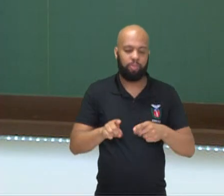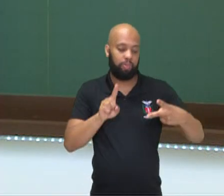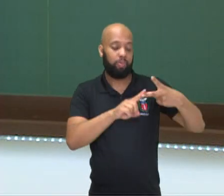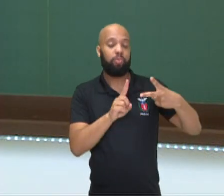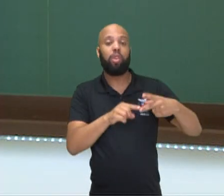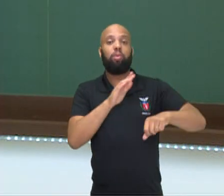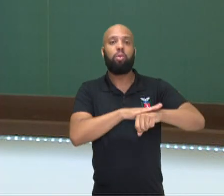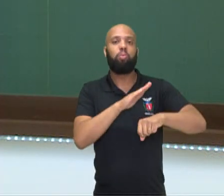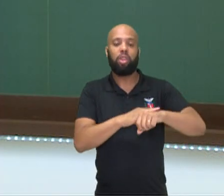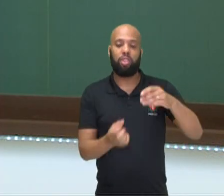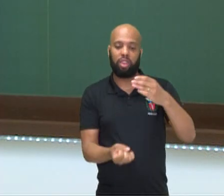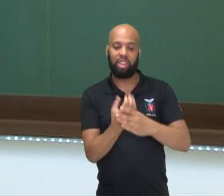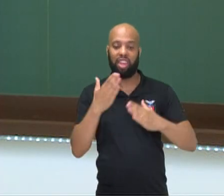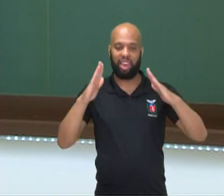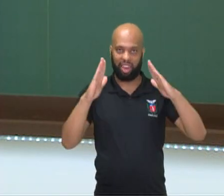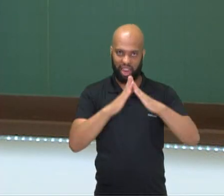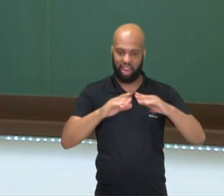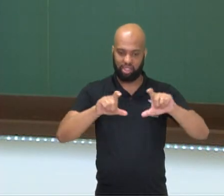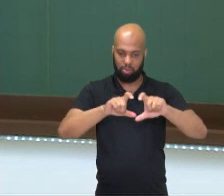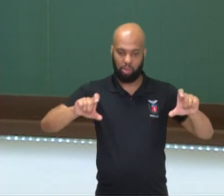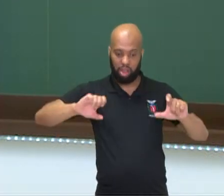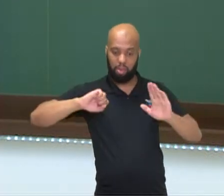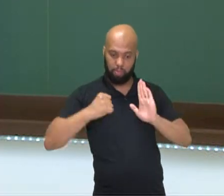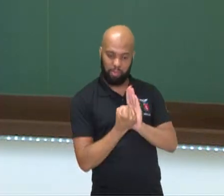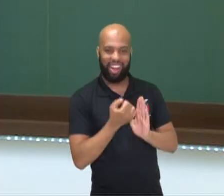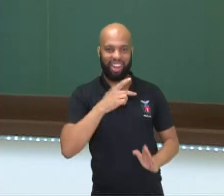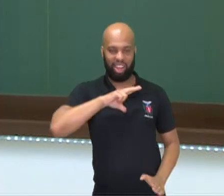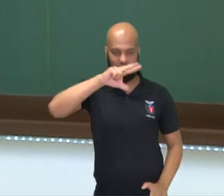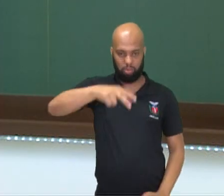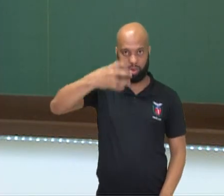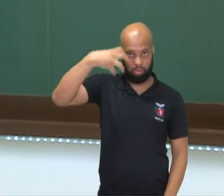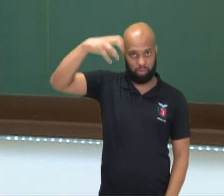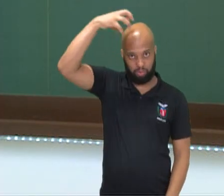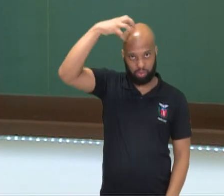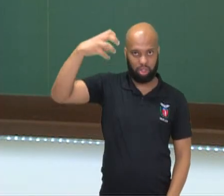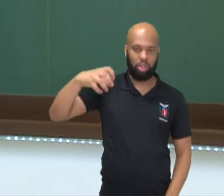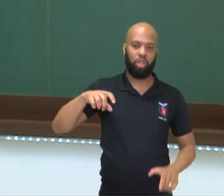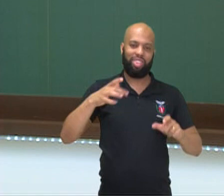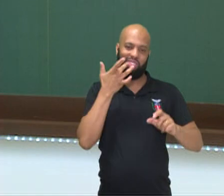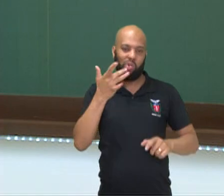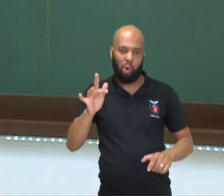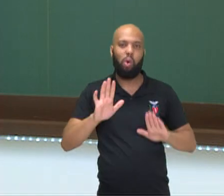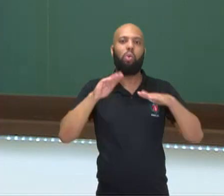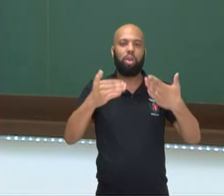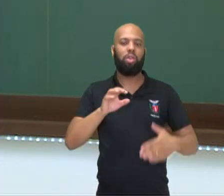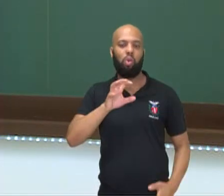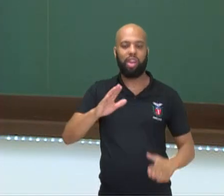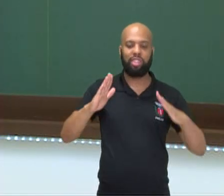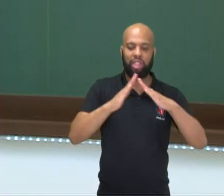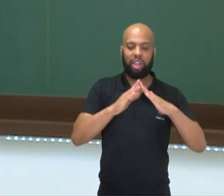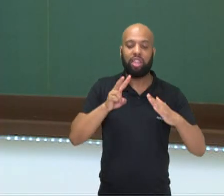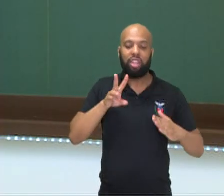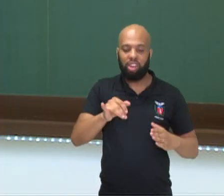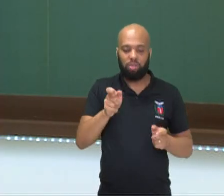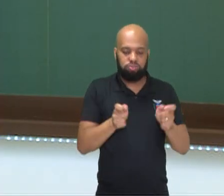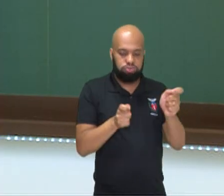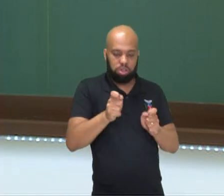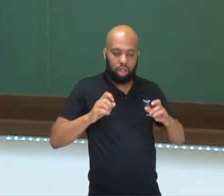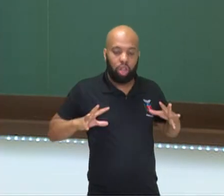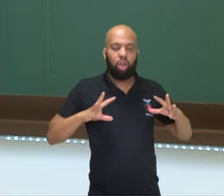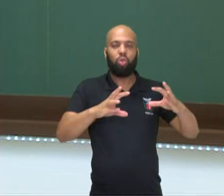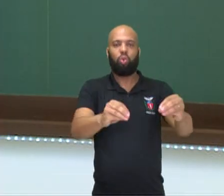as chamadas casas de fundição. Essas casas de fundição, elas vão controlar toda